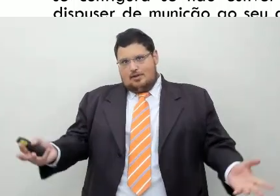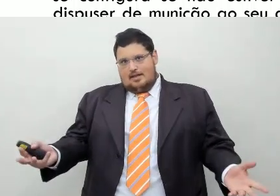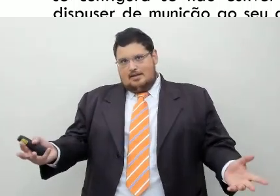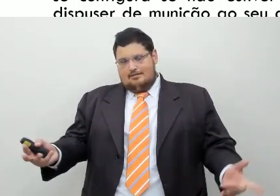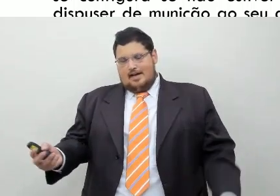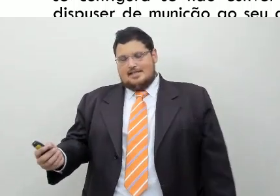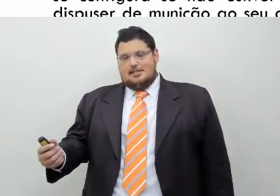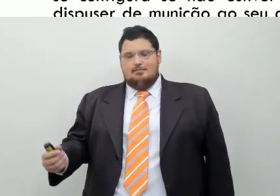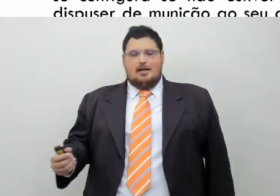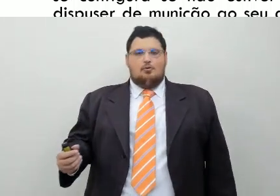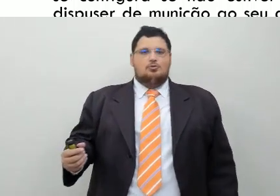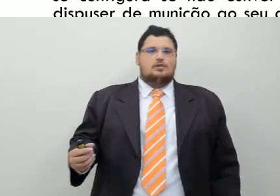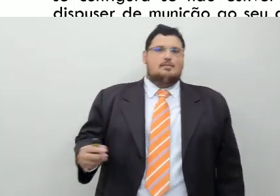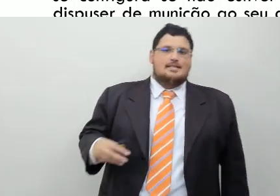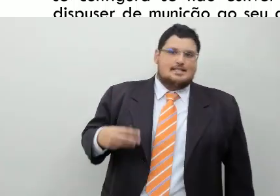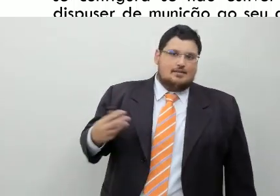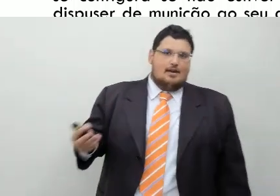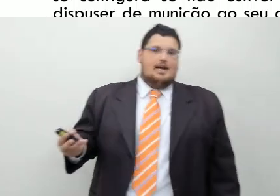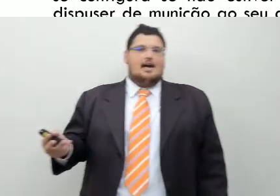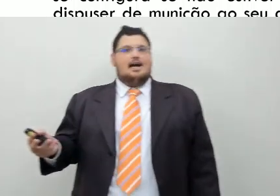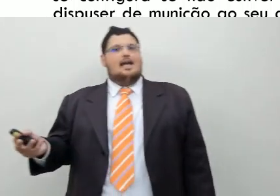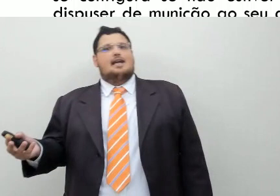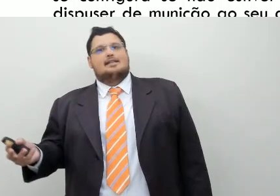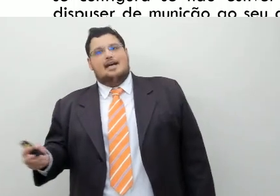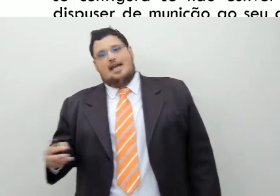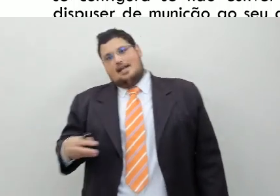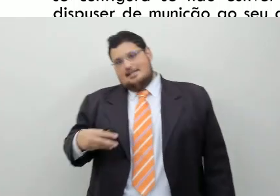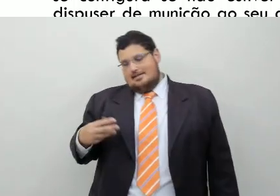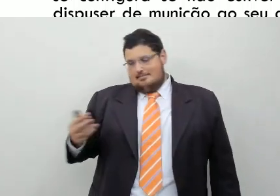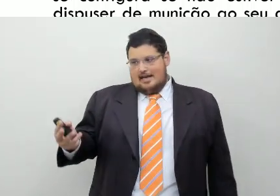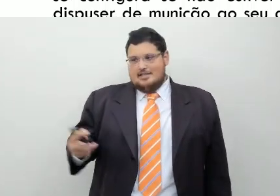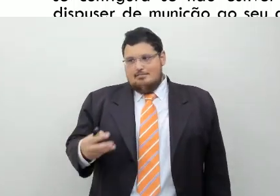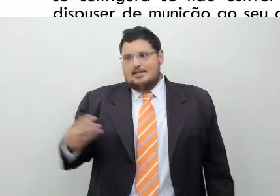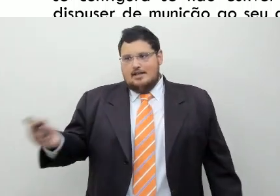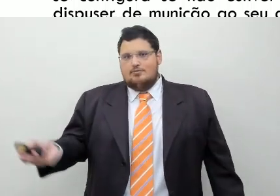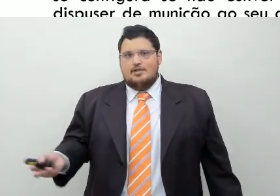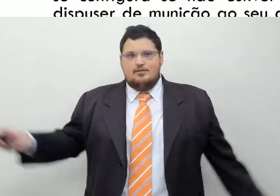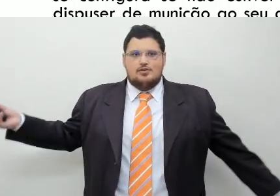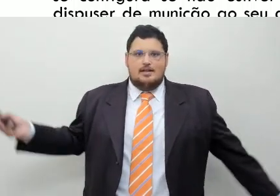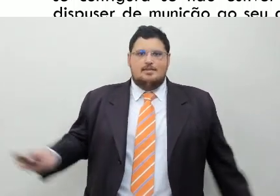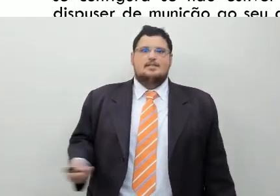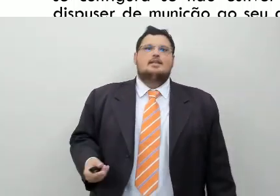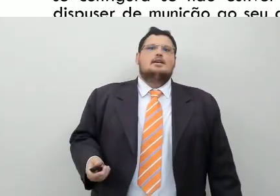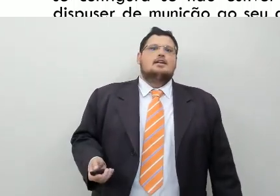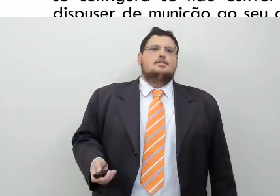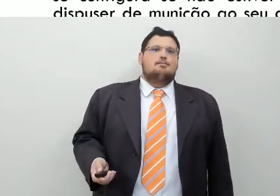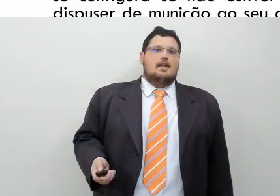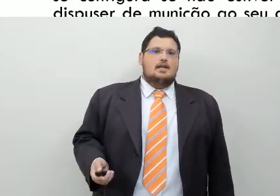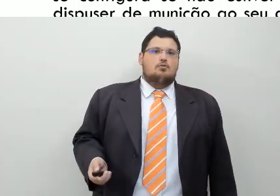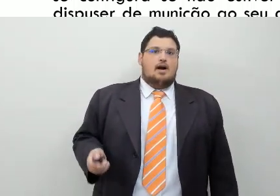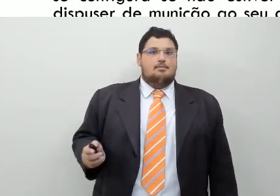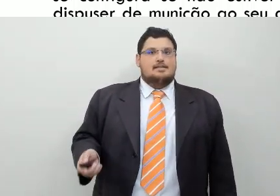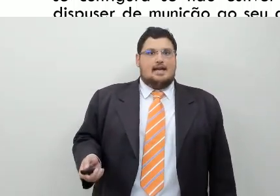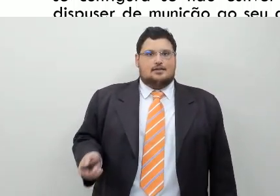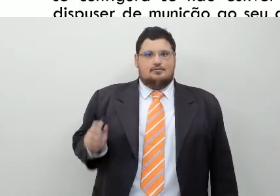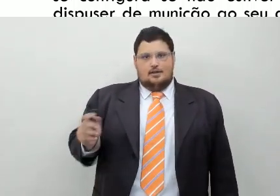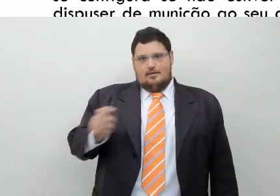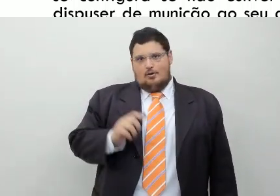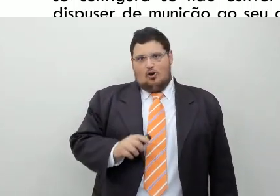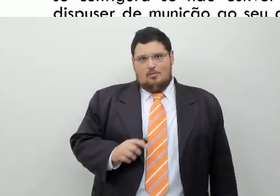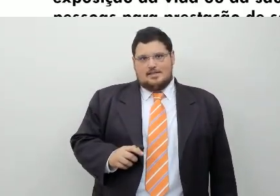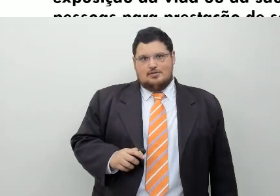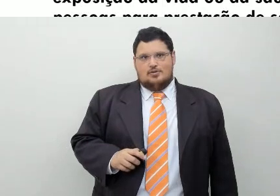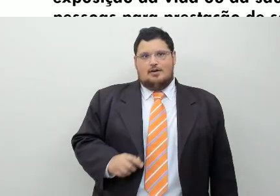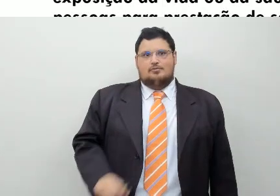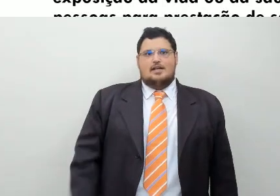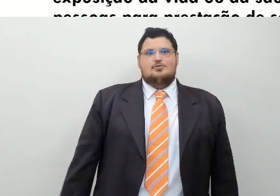entendendo que faz a típica conduta, mas essa não é a regra, tá? A regra é que se admitem, inclusive, os crimes de perigo abstrato. Então vamos